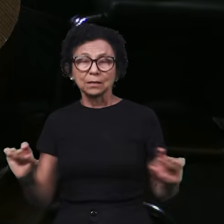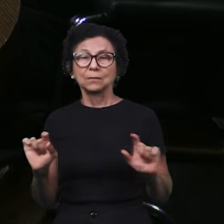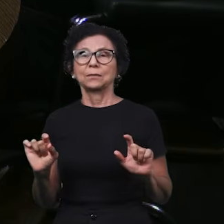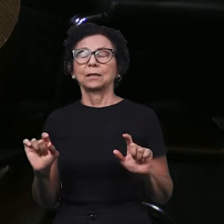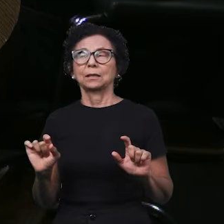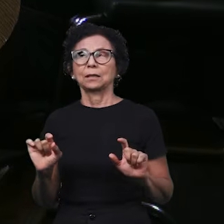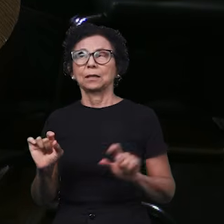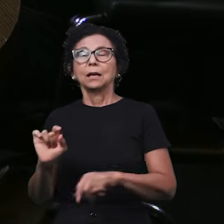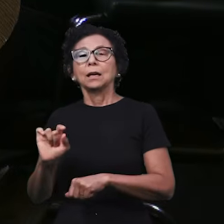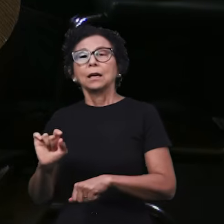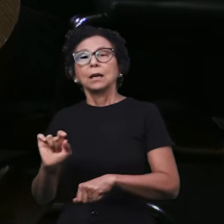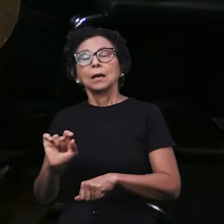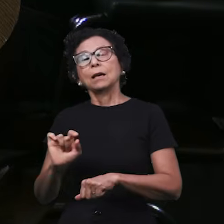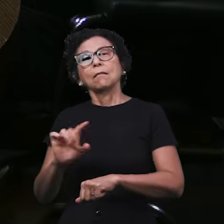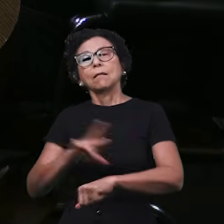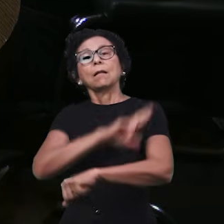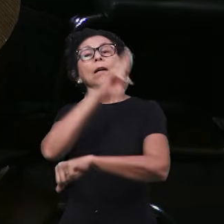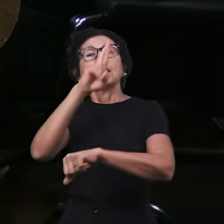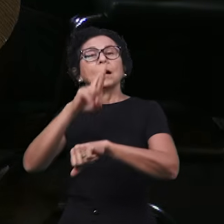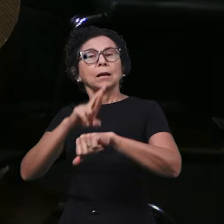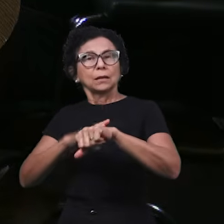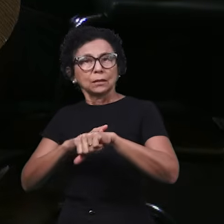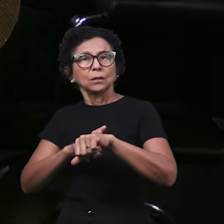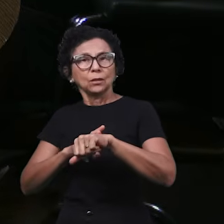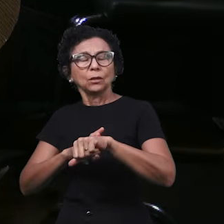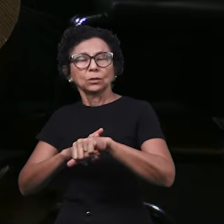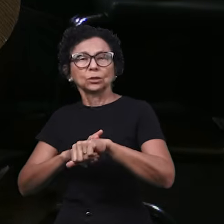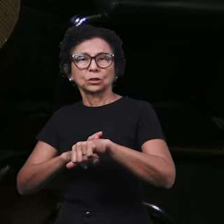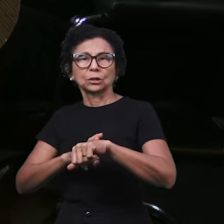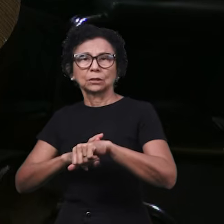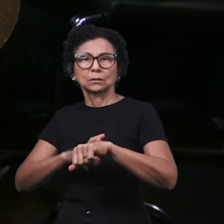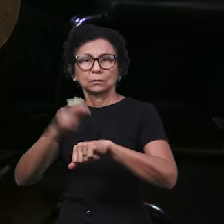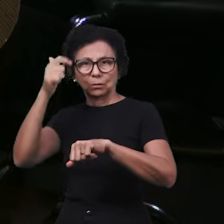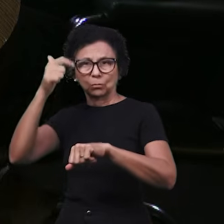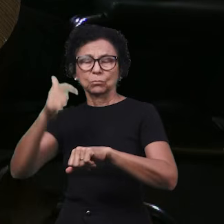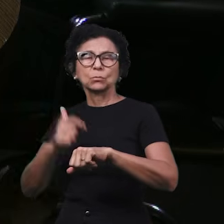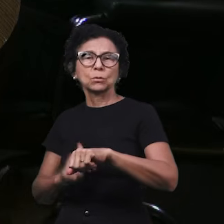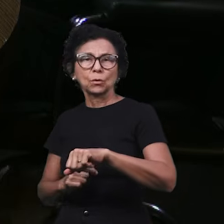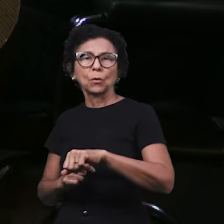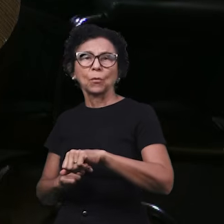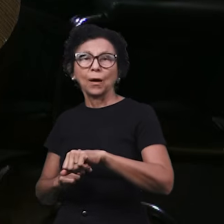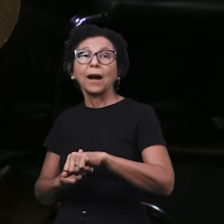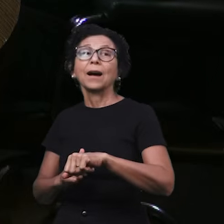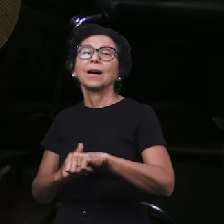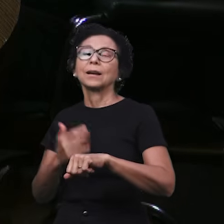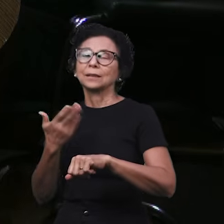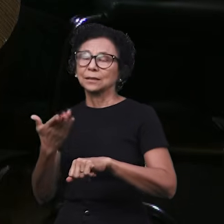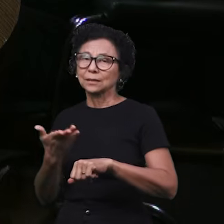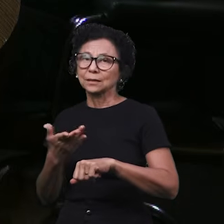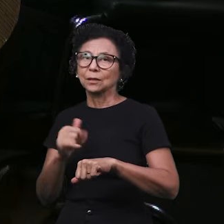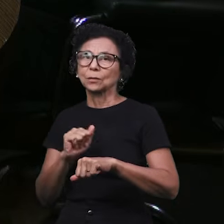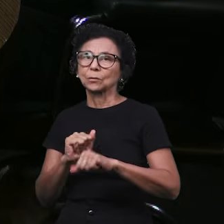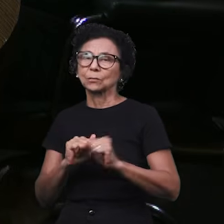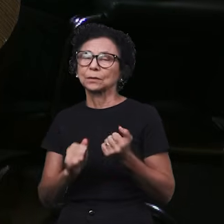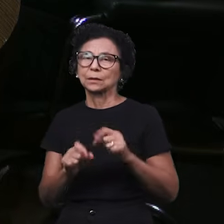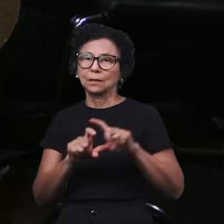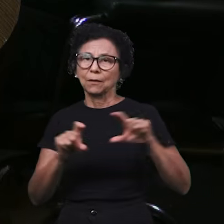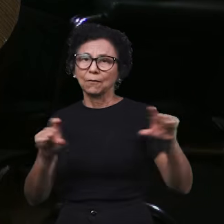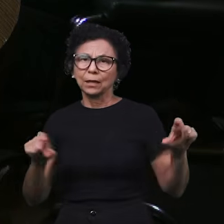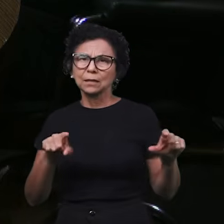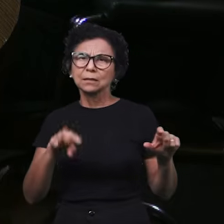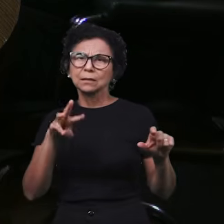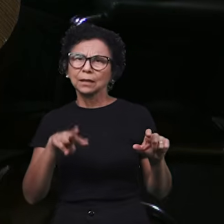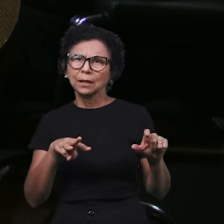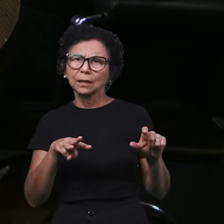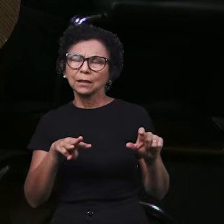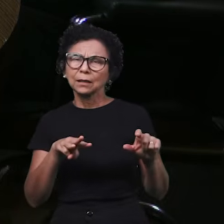quer meio que uma mudança de vida, uma intimidade, né?